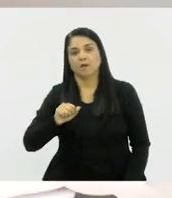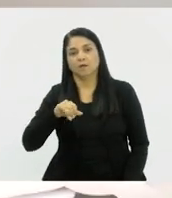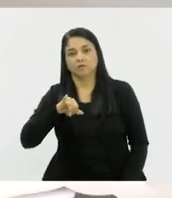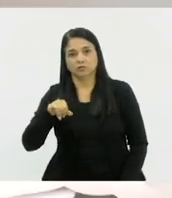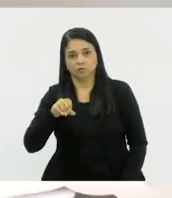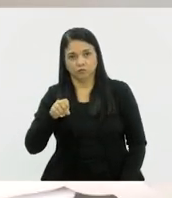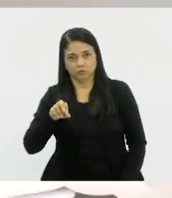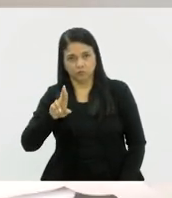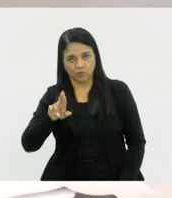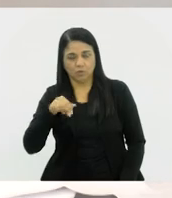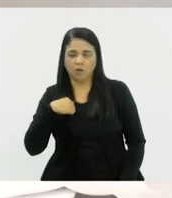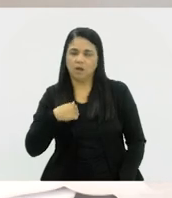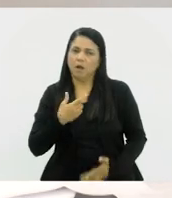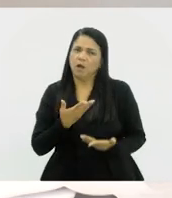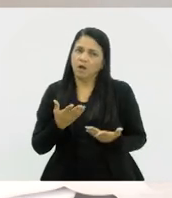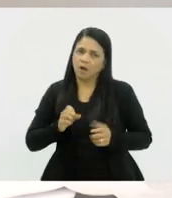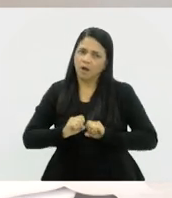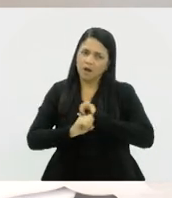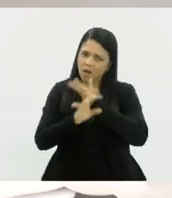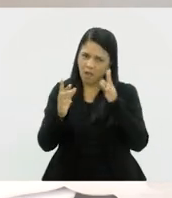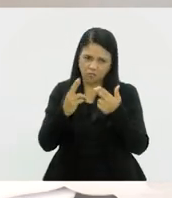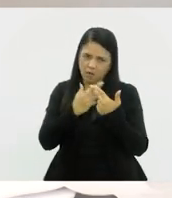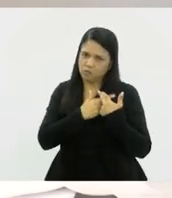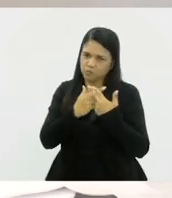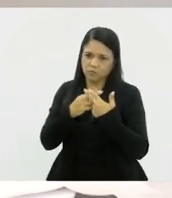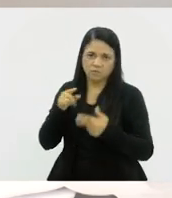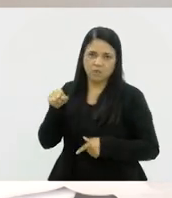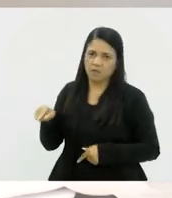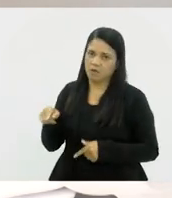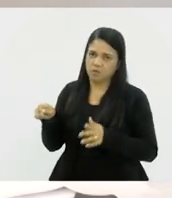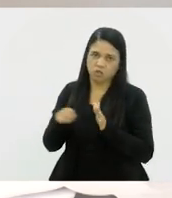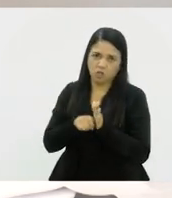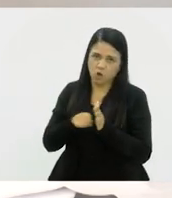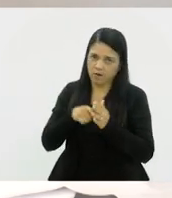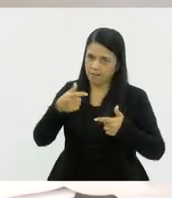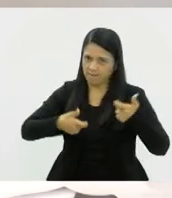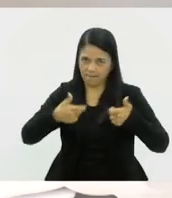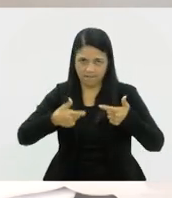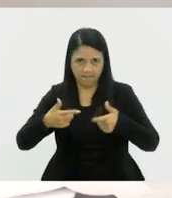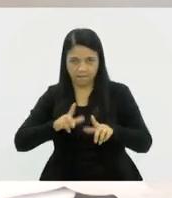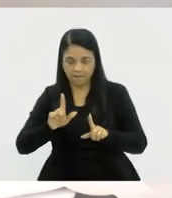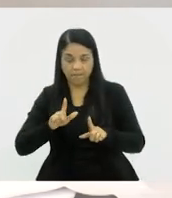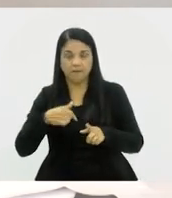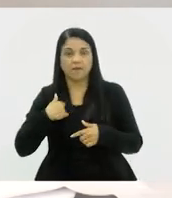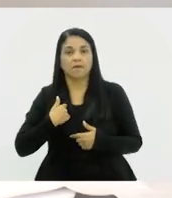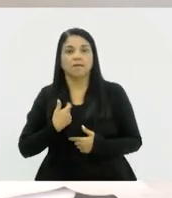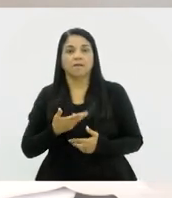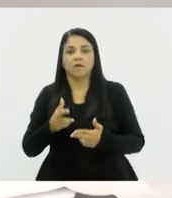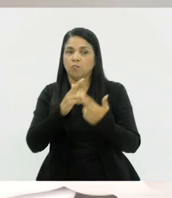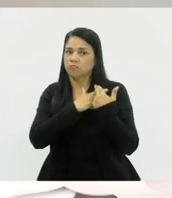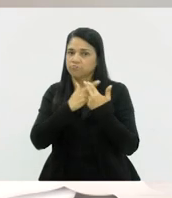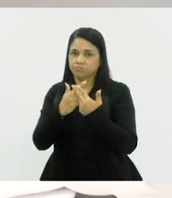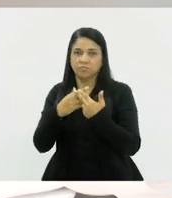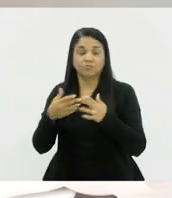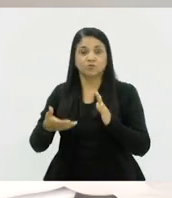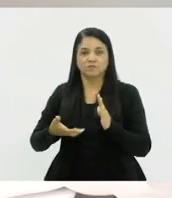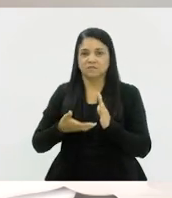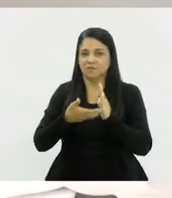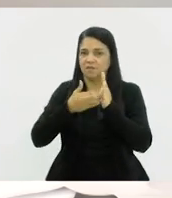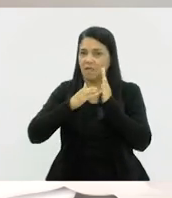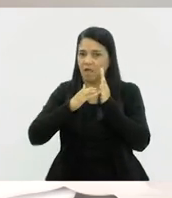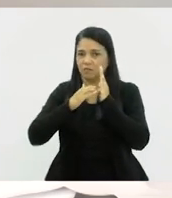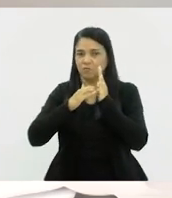é responsável pela pela guerra drogas ele não é responsável pela questão do Senado tá querendo